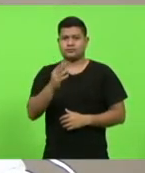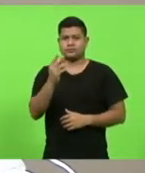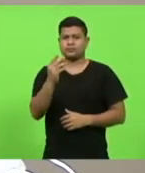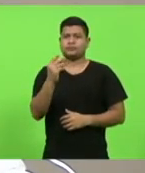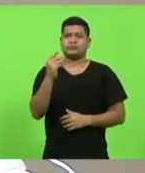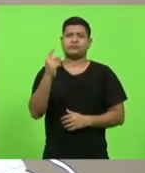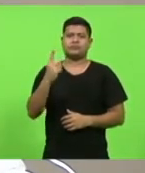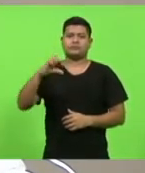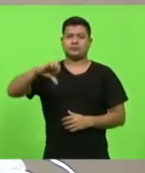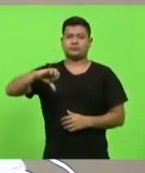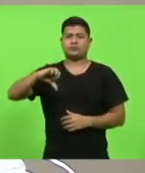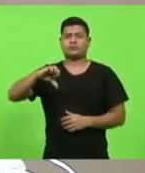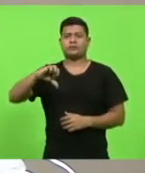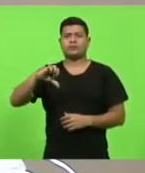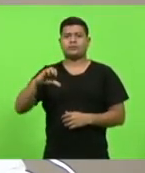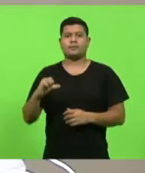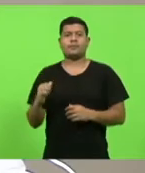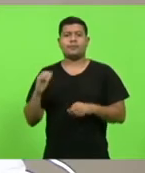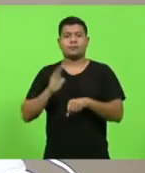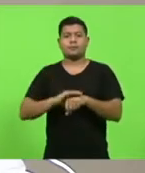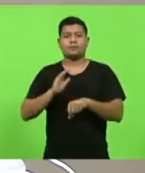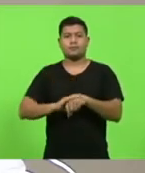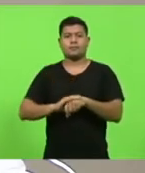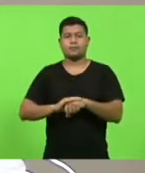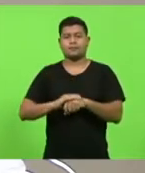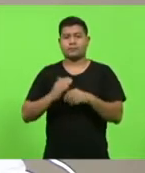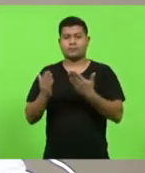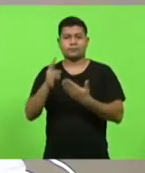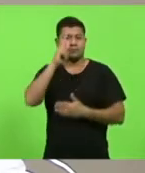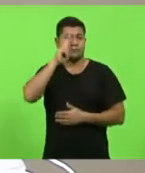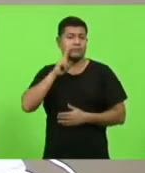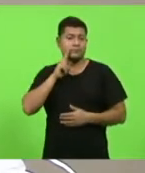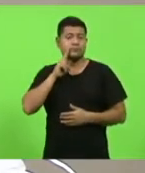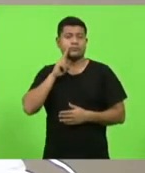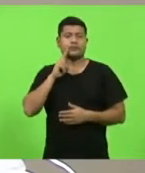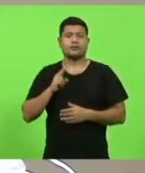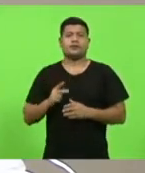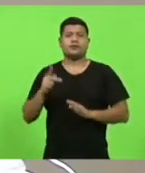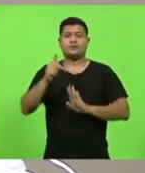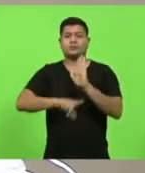232.4/2019, autoria deputado Ivan Natz, e Projeto de Lei